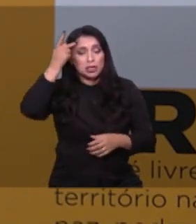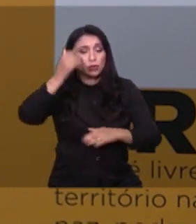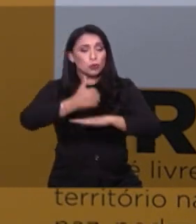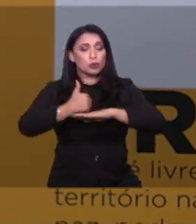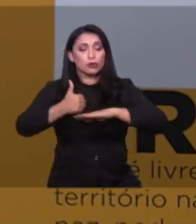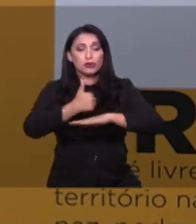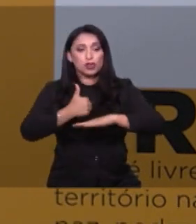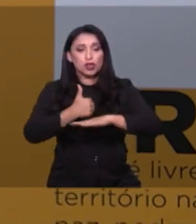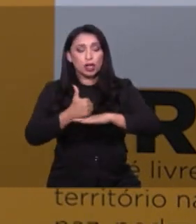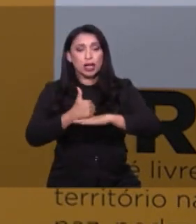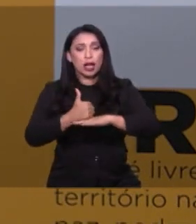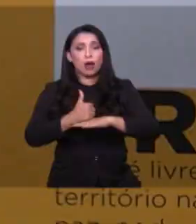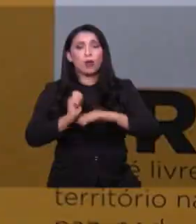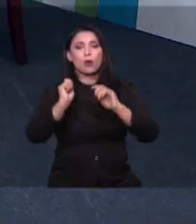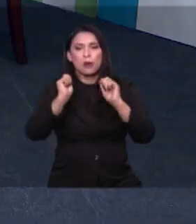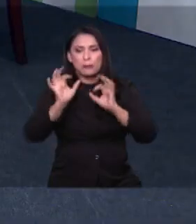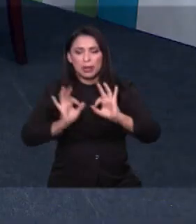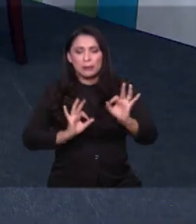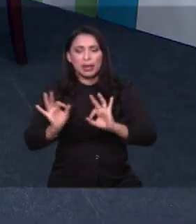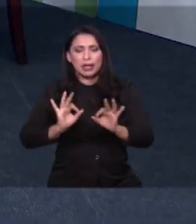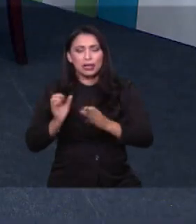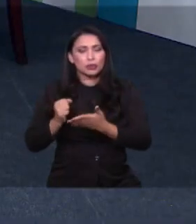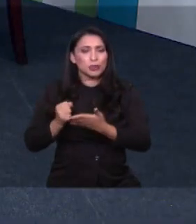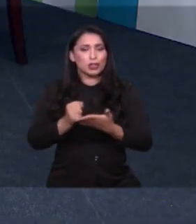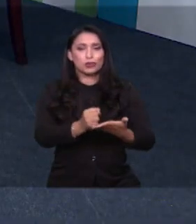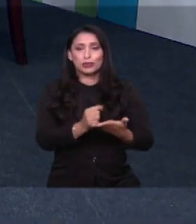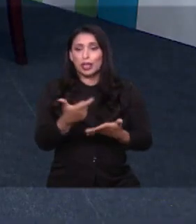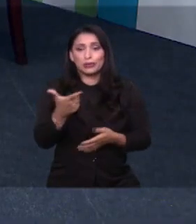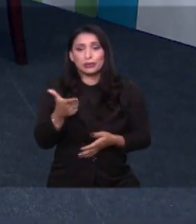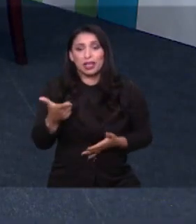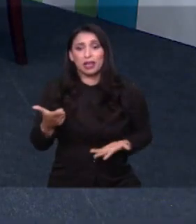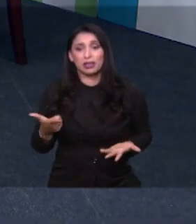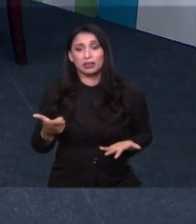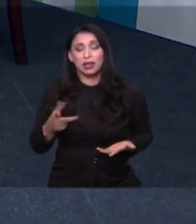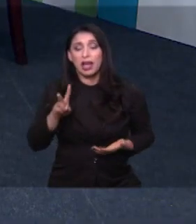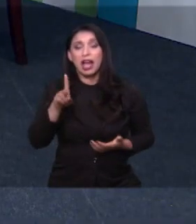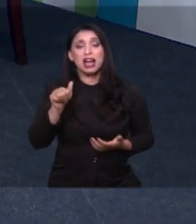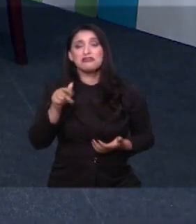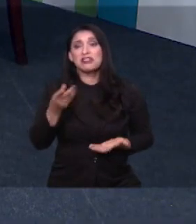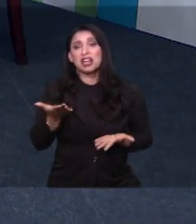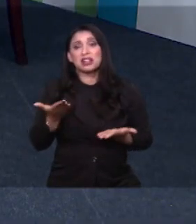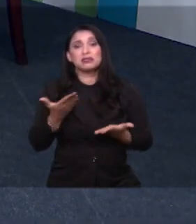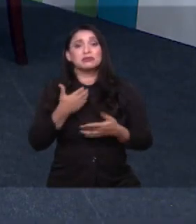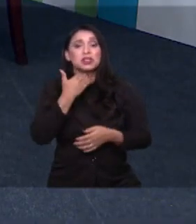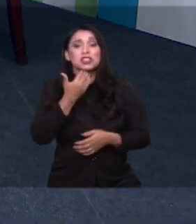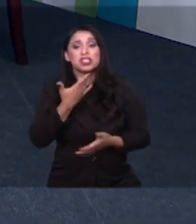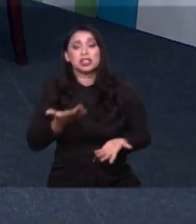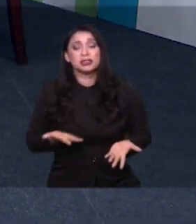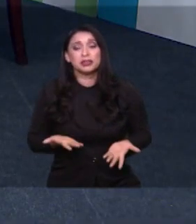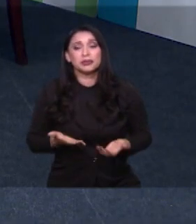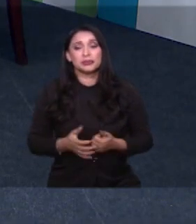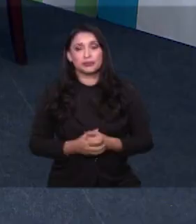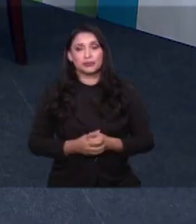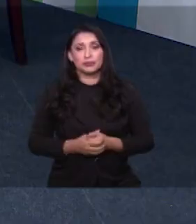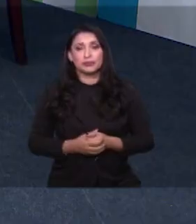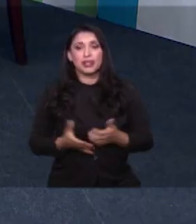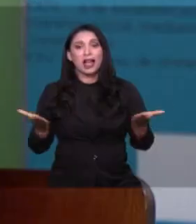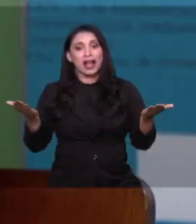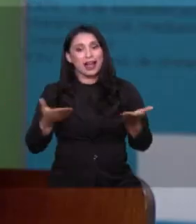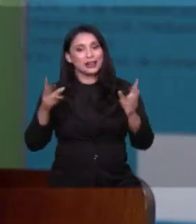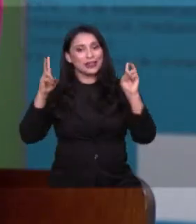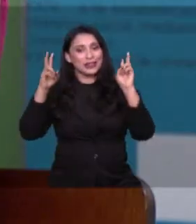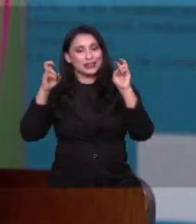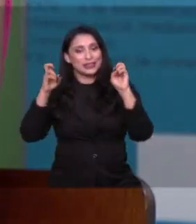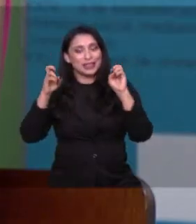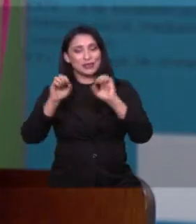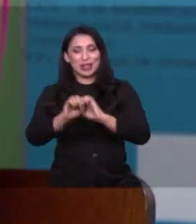capacitada para poder auxiliar, essas vagas não vai ajudar. Bom, então vamos falar agora de educação.